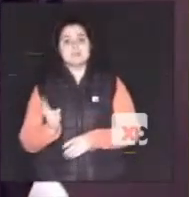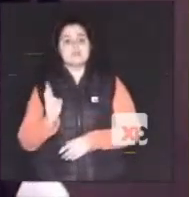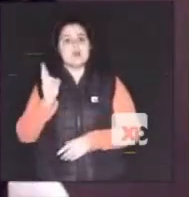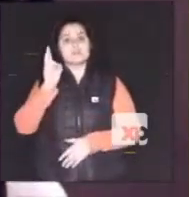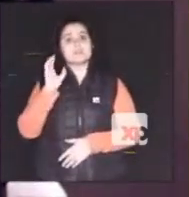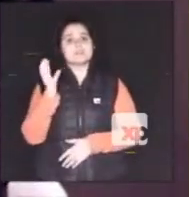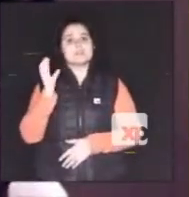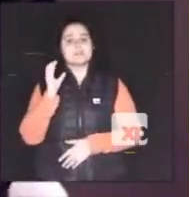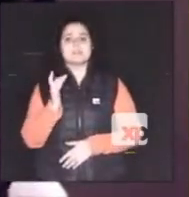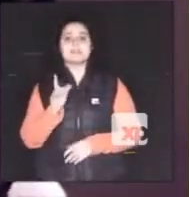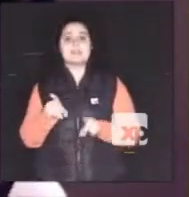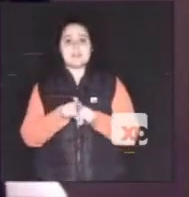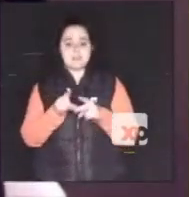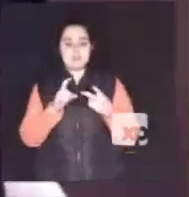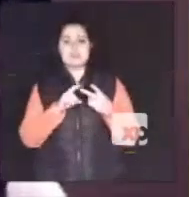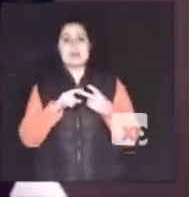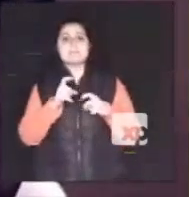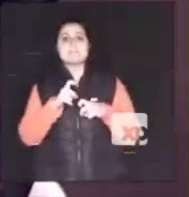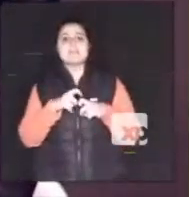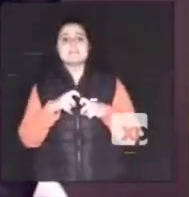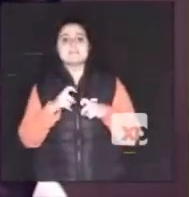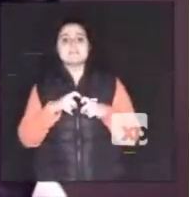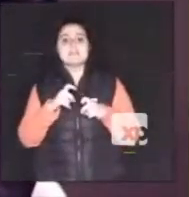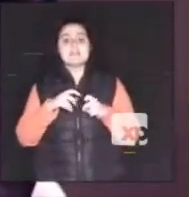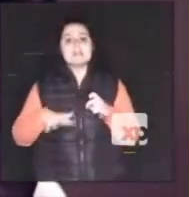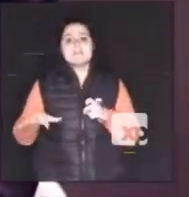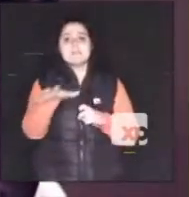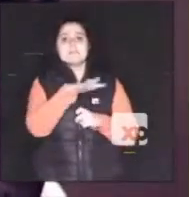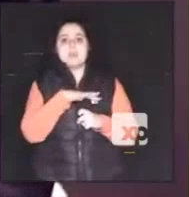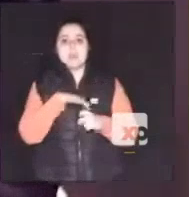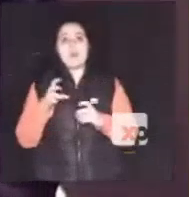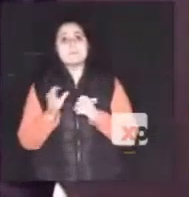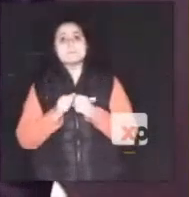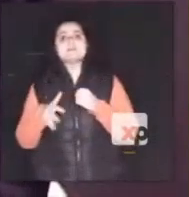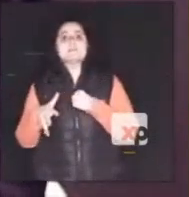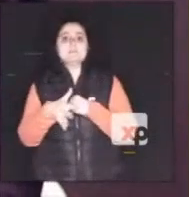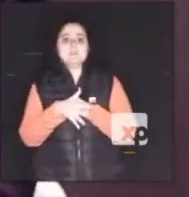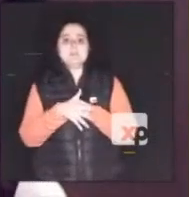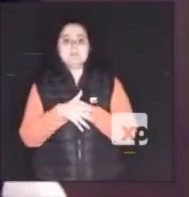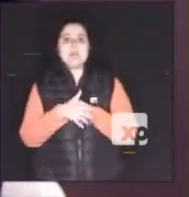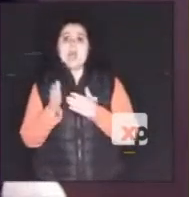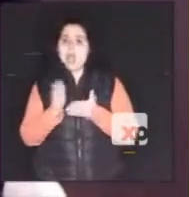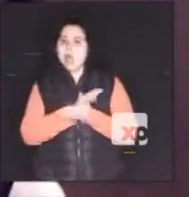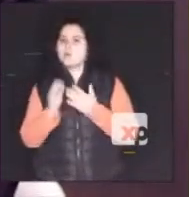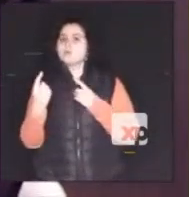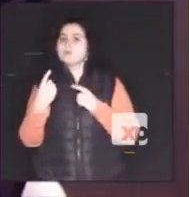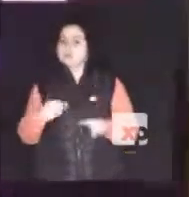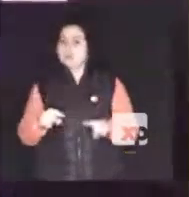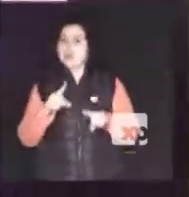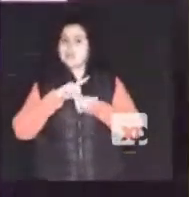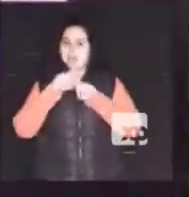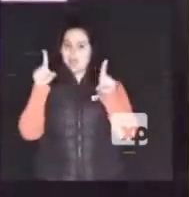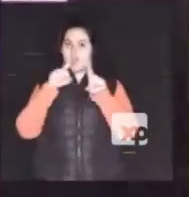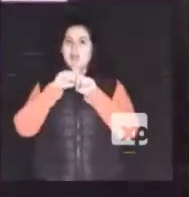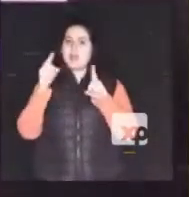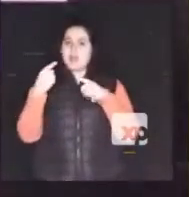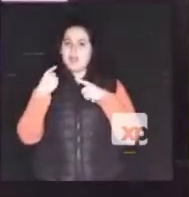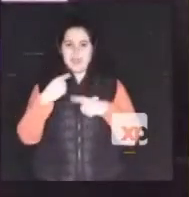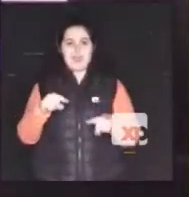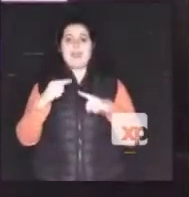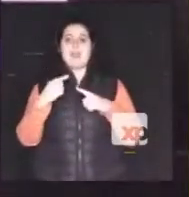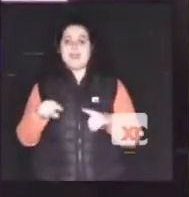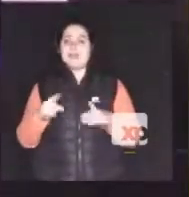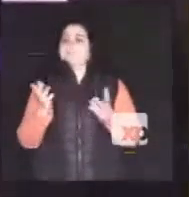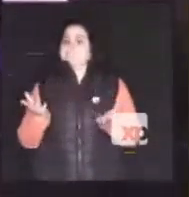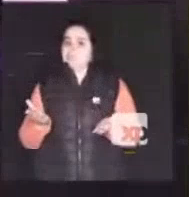da ciência e da medicina em meio a a pandemia esses ataques por a crítica ao supremo é